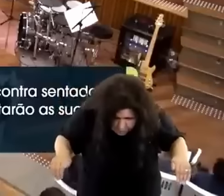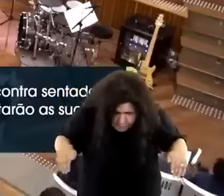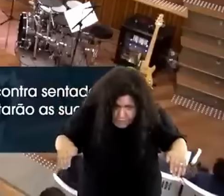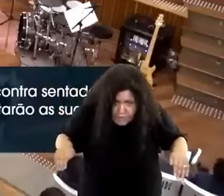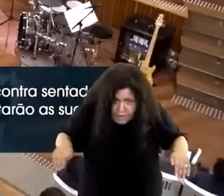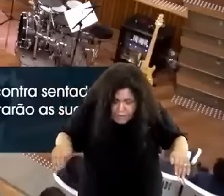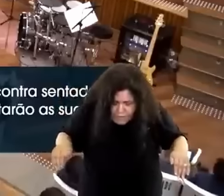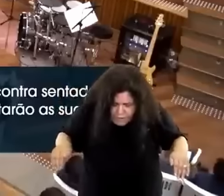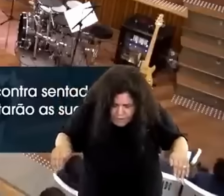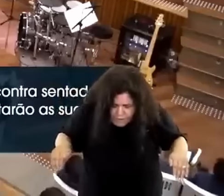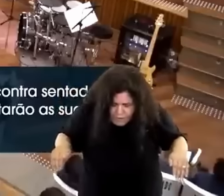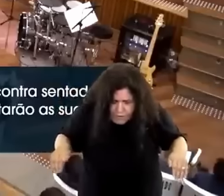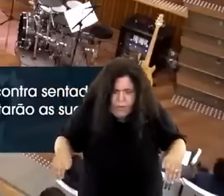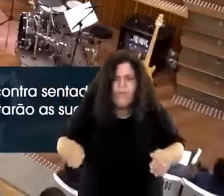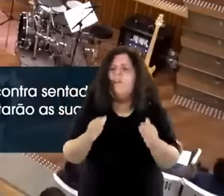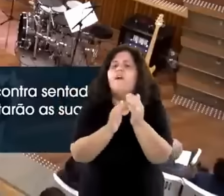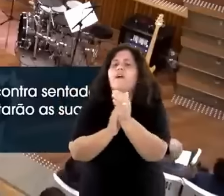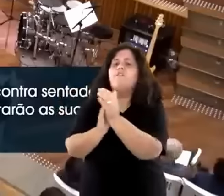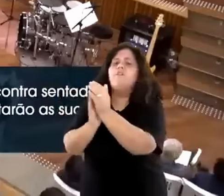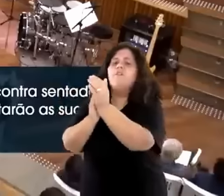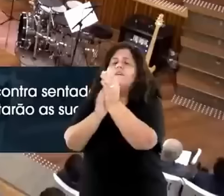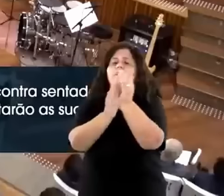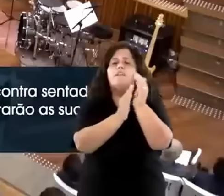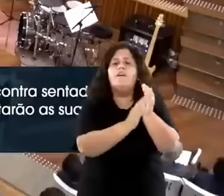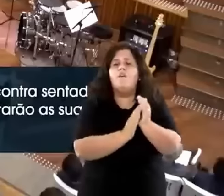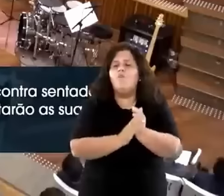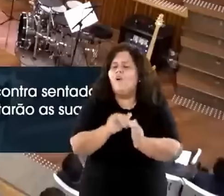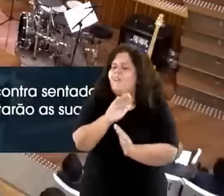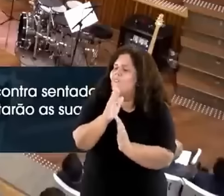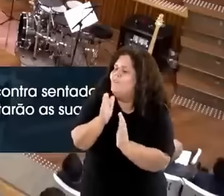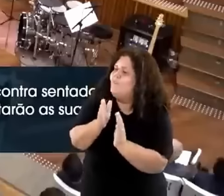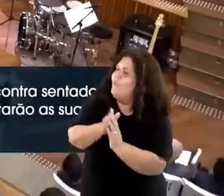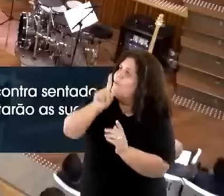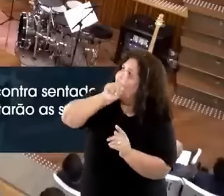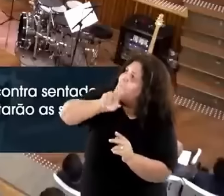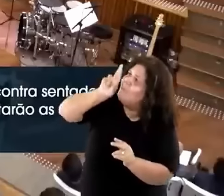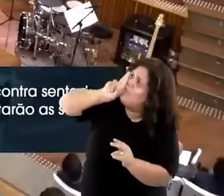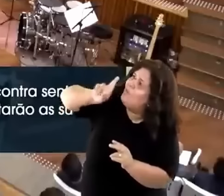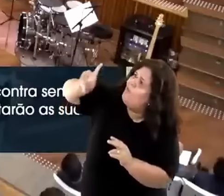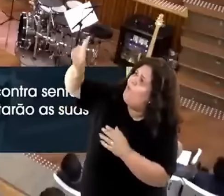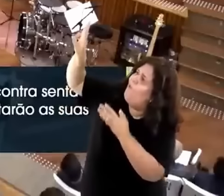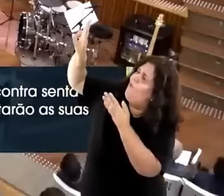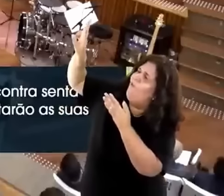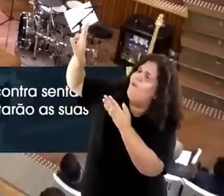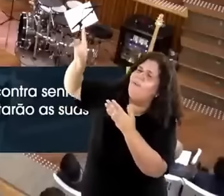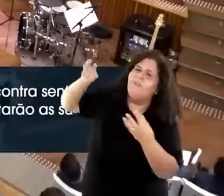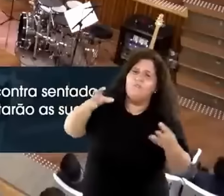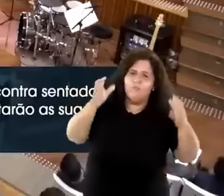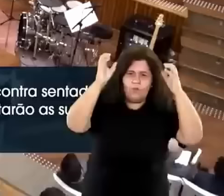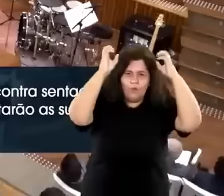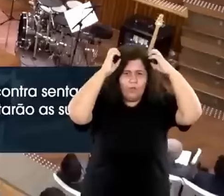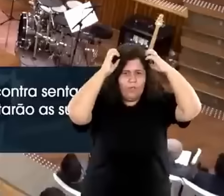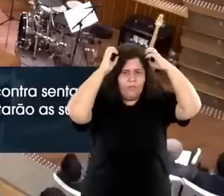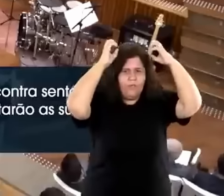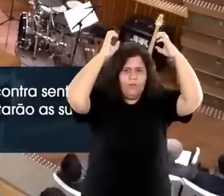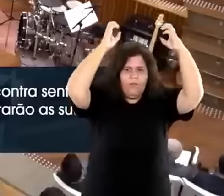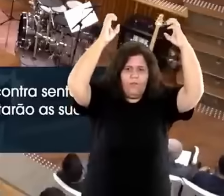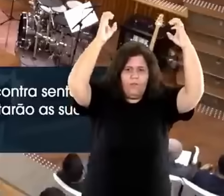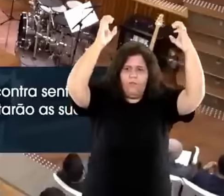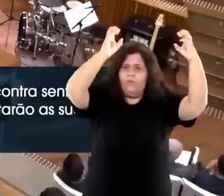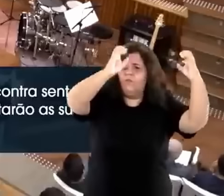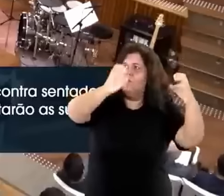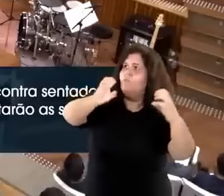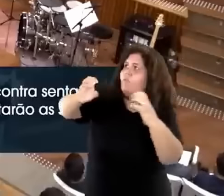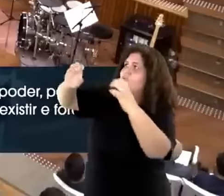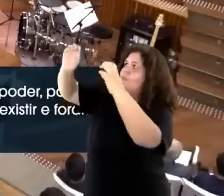no trono adorarão o que vive pelos séculos dos séculos e depositarão as suas coroas Diante do